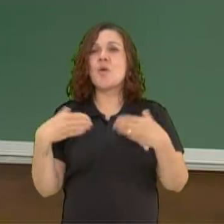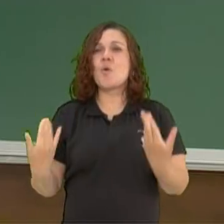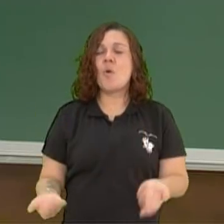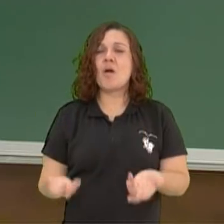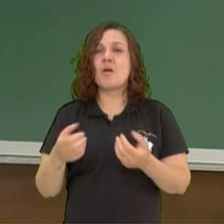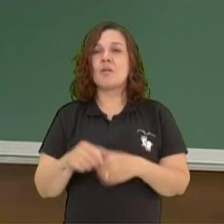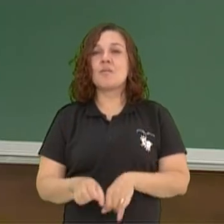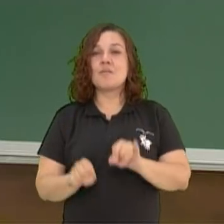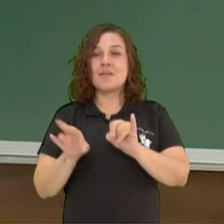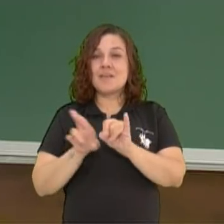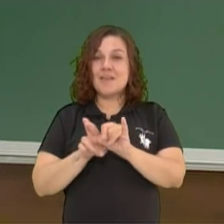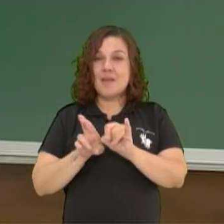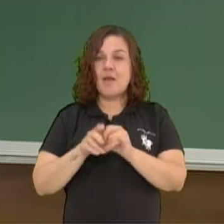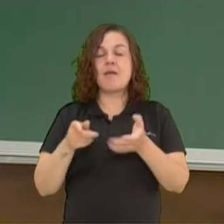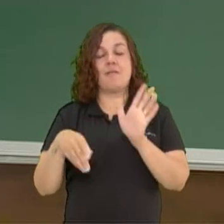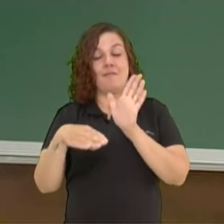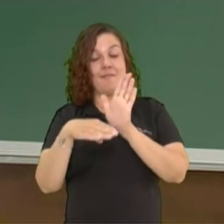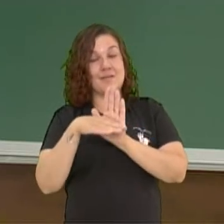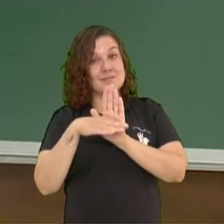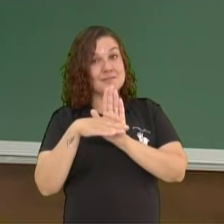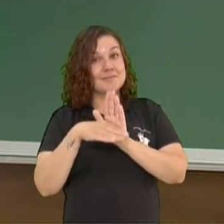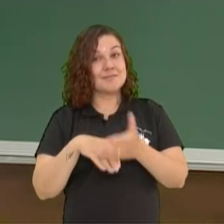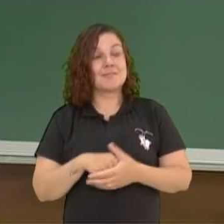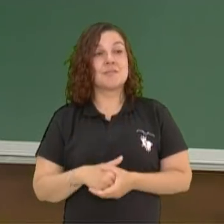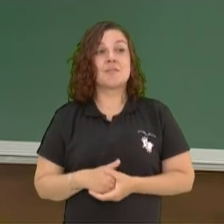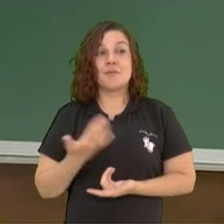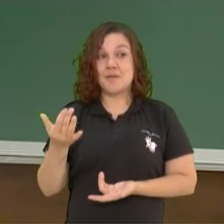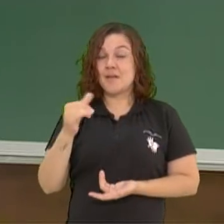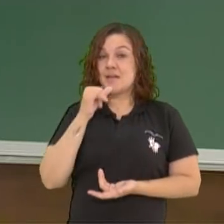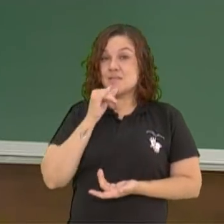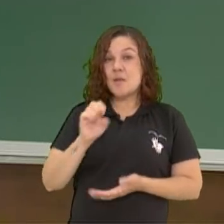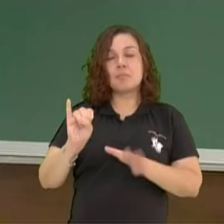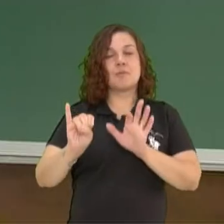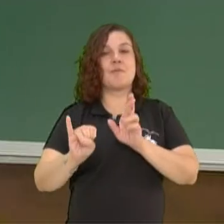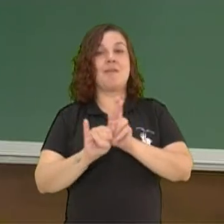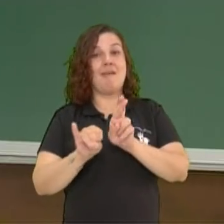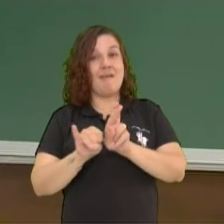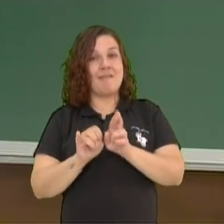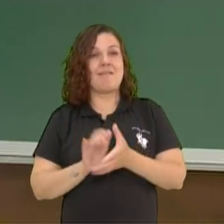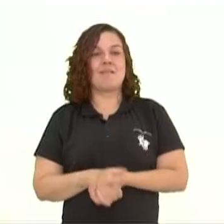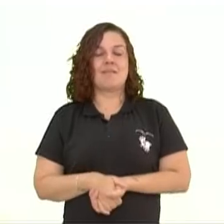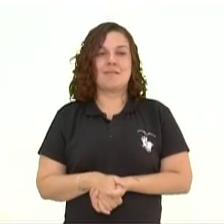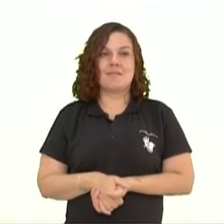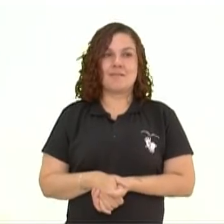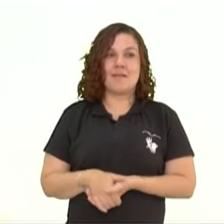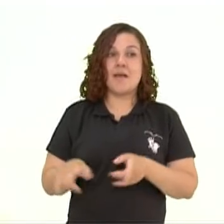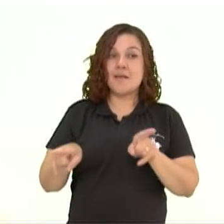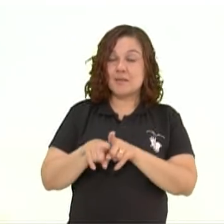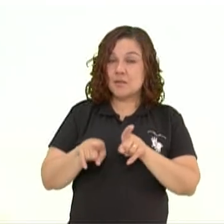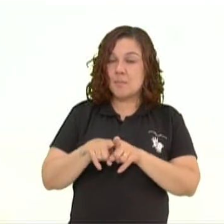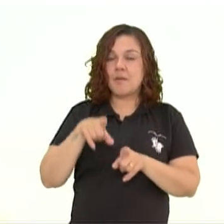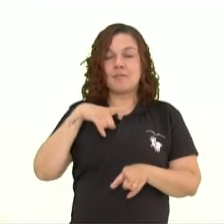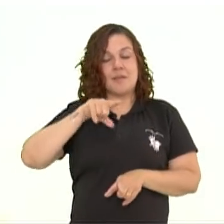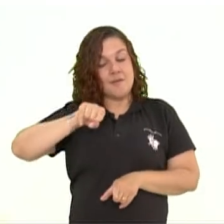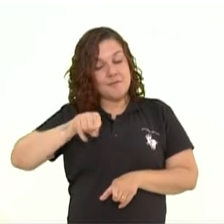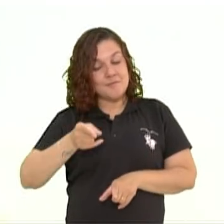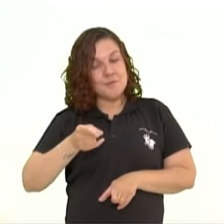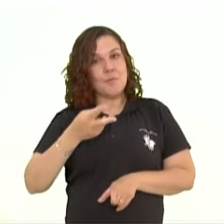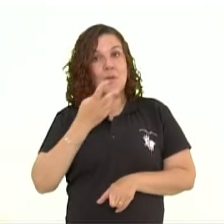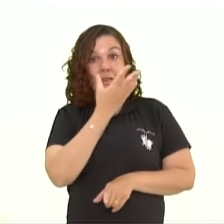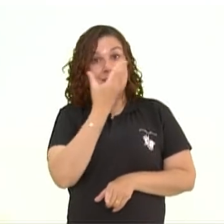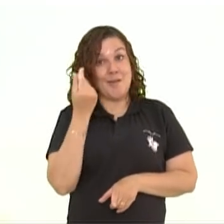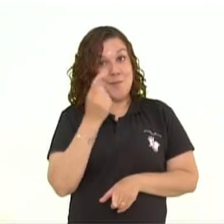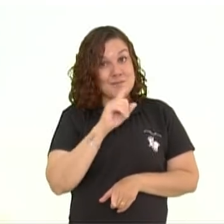mesmo? A fração, né? É um exemplo de número racional. Também temos os decimais, né, gente? Não esqueçam